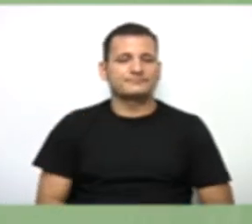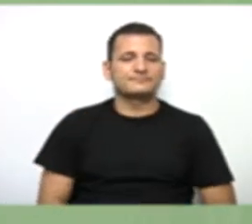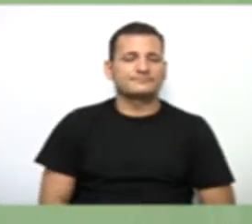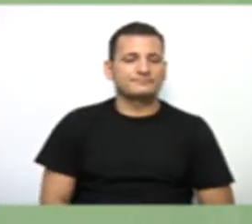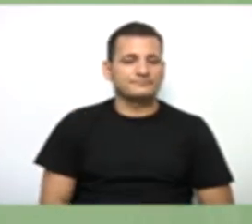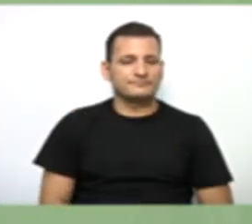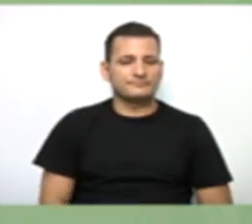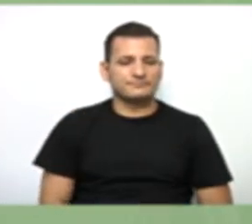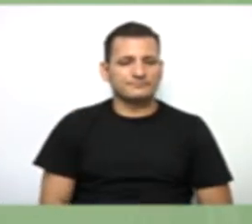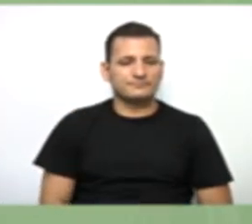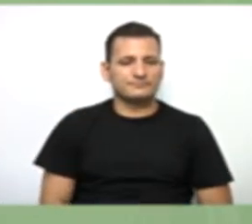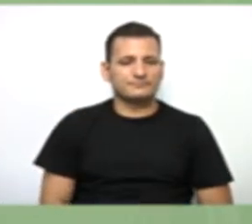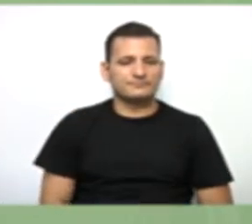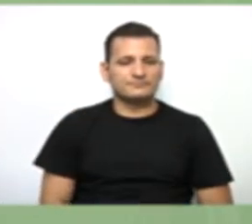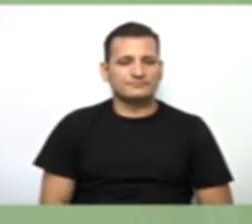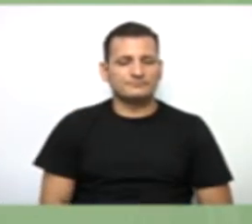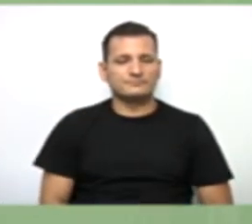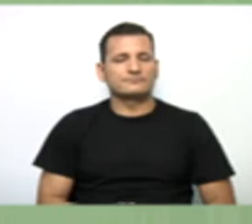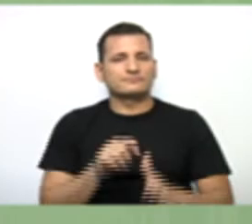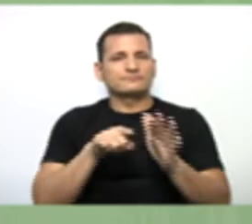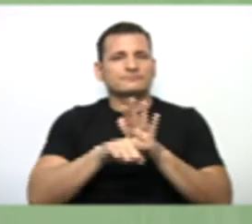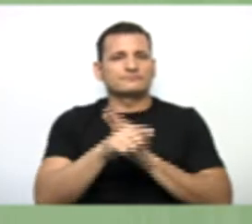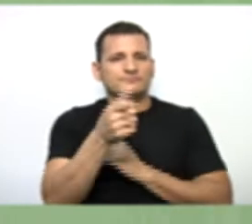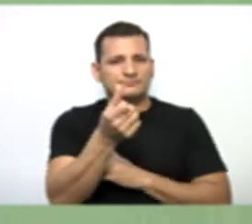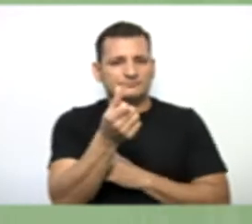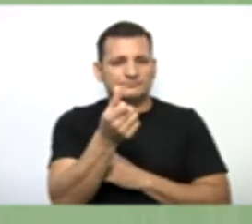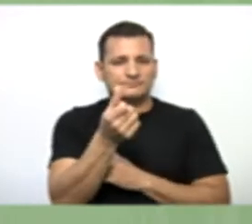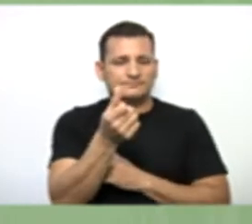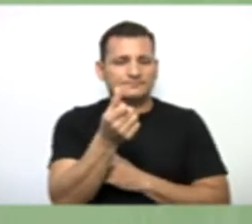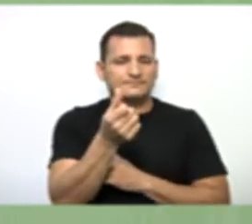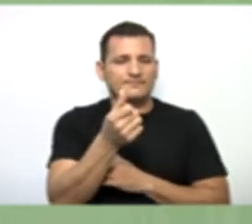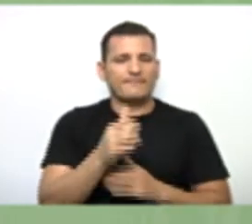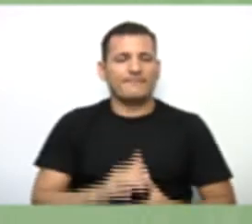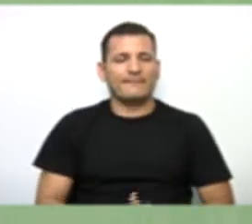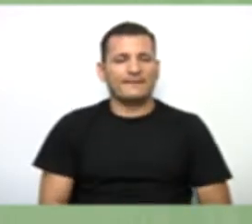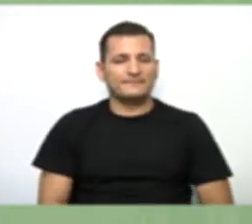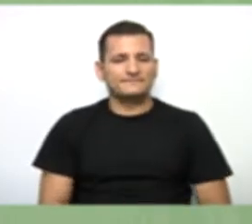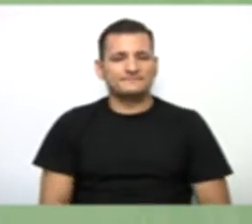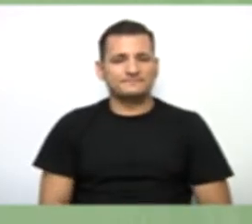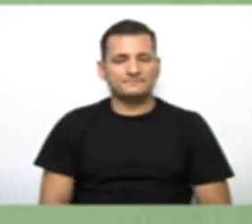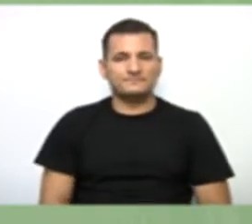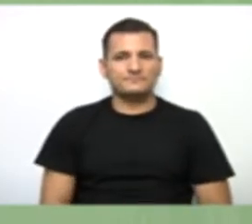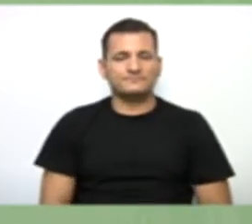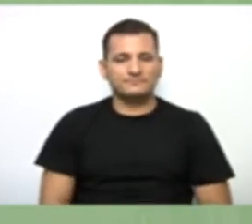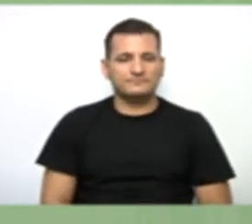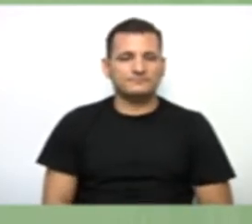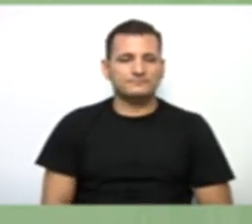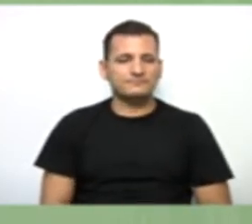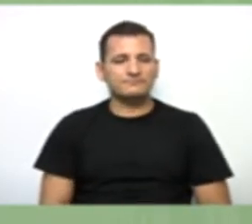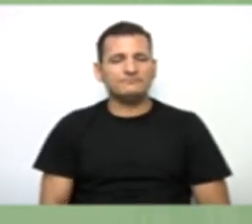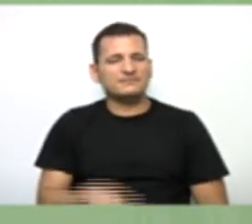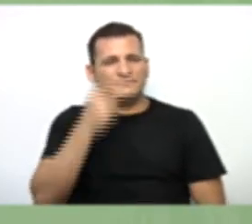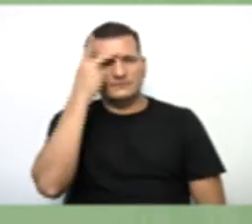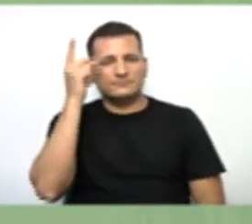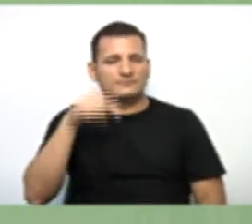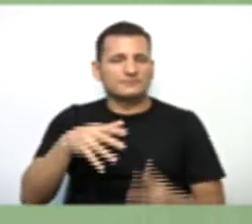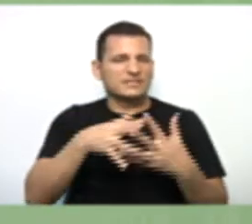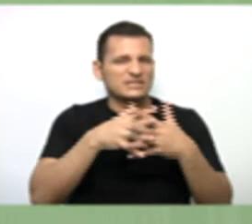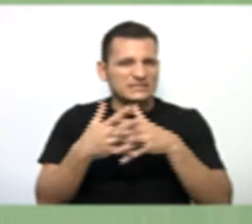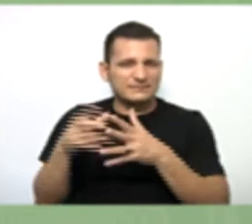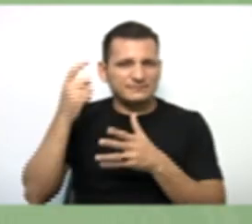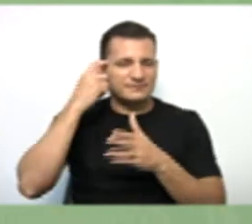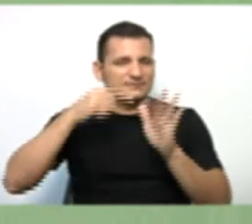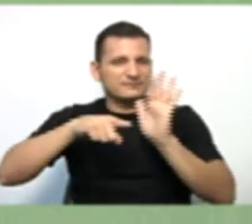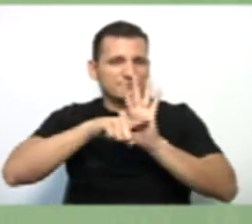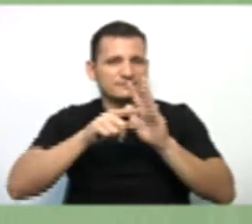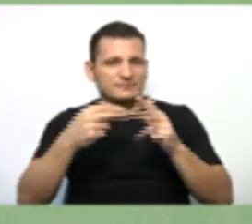próxima questão. Olha só, essa é para as pessoas que são extremadas, né? Pessoas que às vezes fez só o caos, né? As coisas negativas.